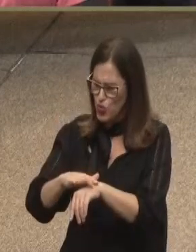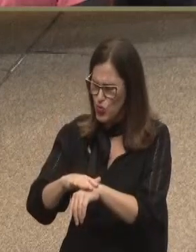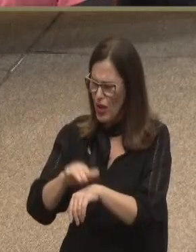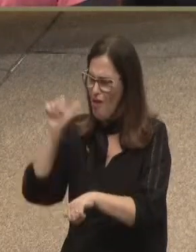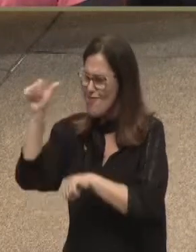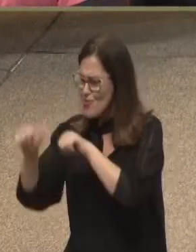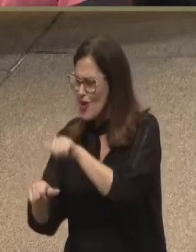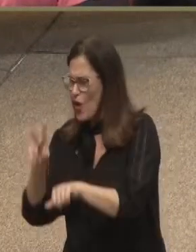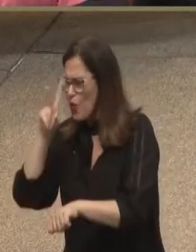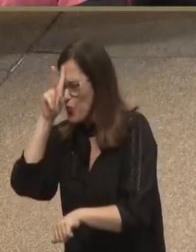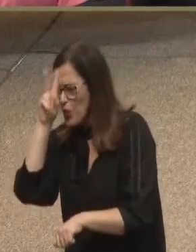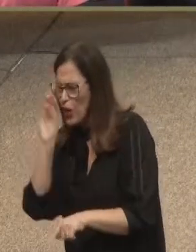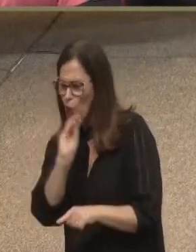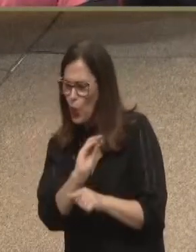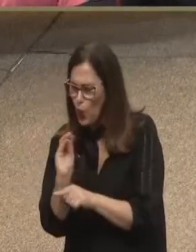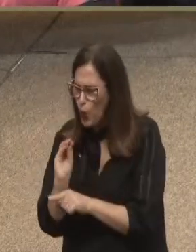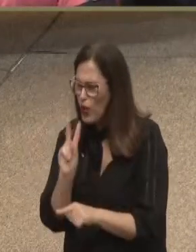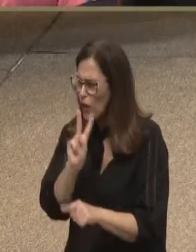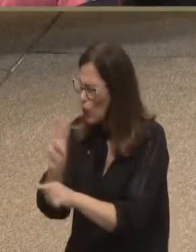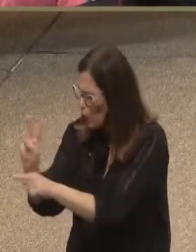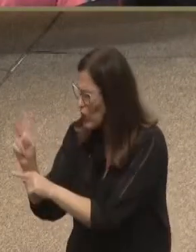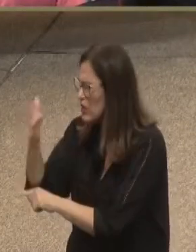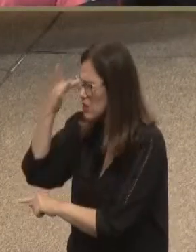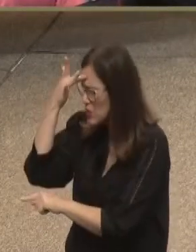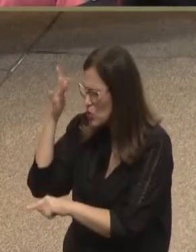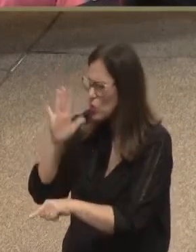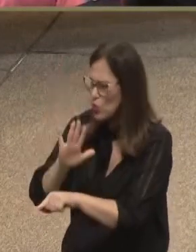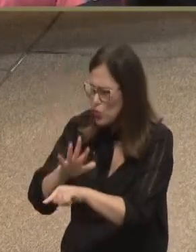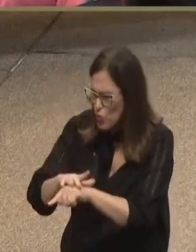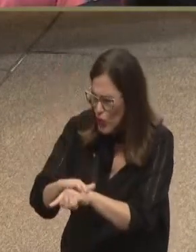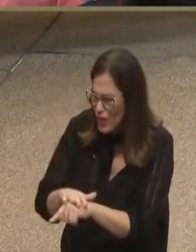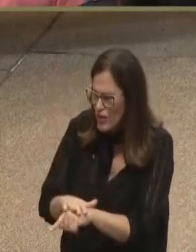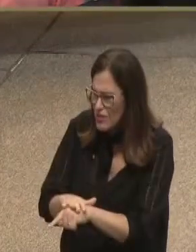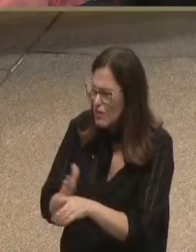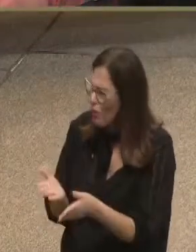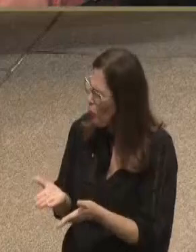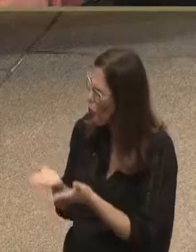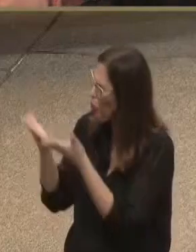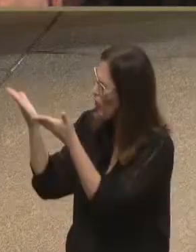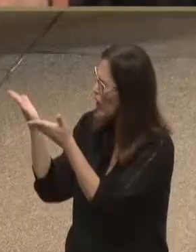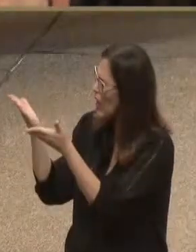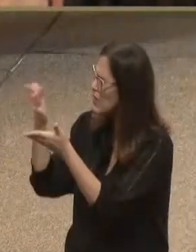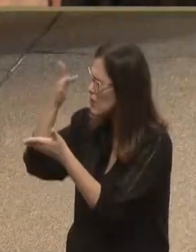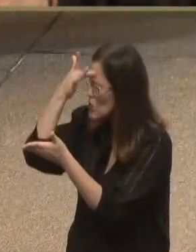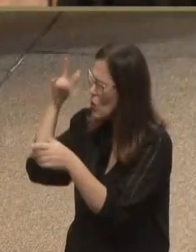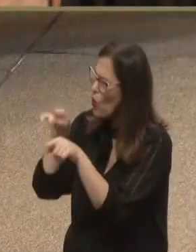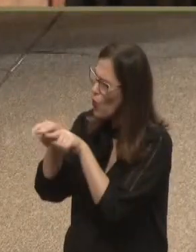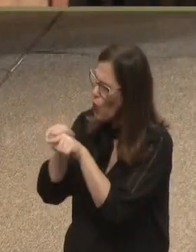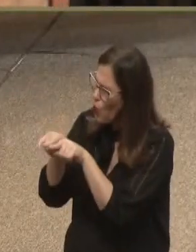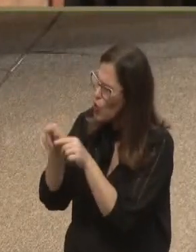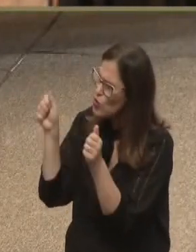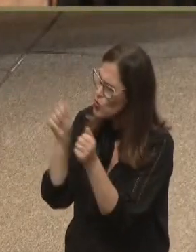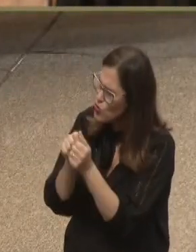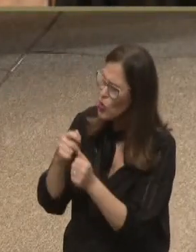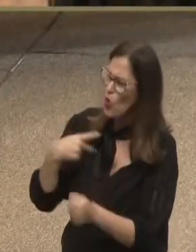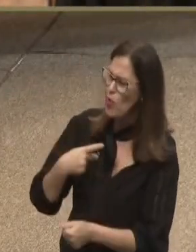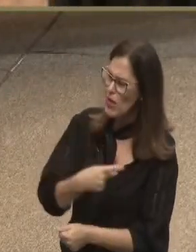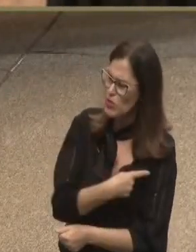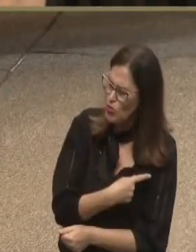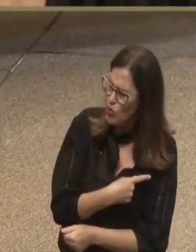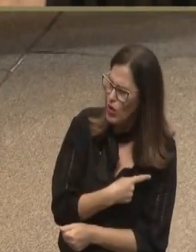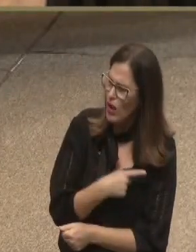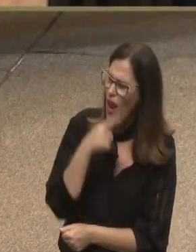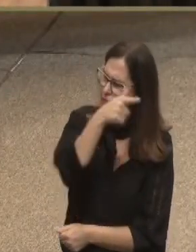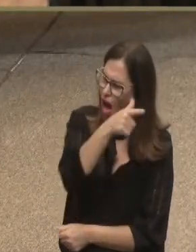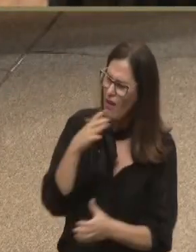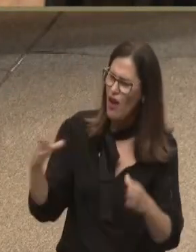forças daqueles que cuidam dos enfermos. Deus querido, apresentamos a Ti os nossos irmãos, juntamente com os pastores que estão em Cavalcante.